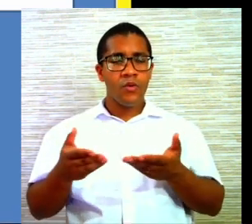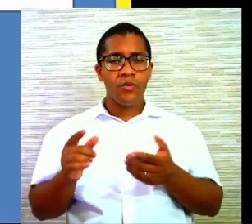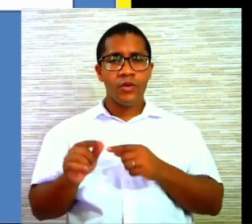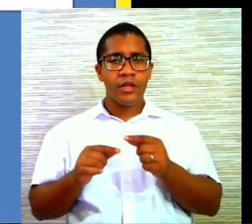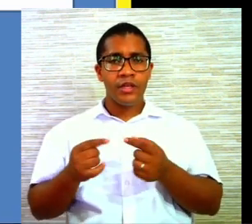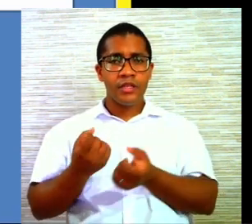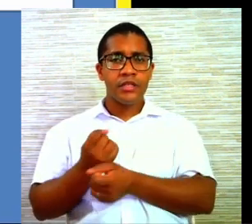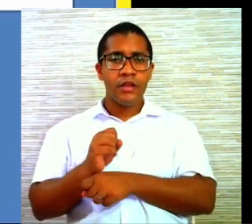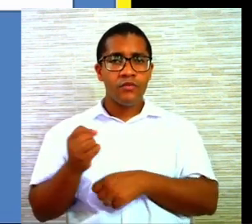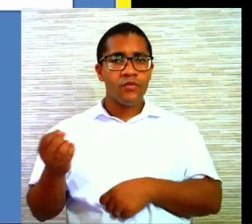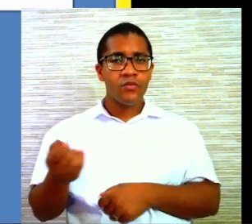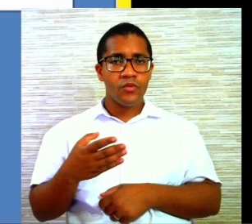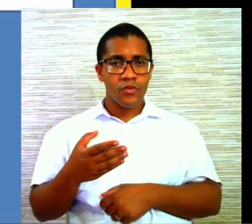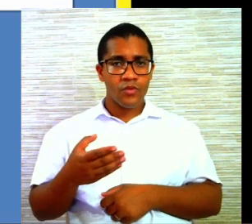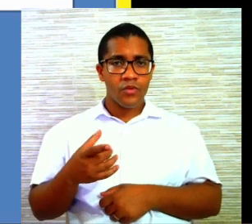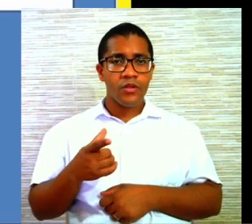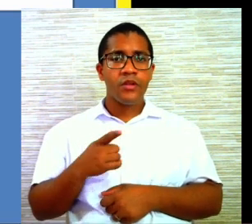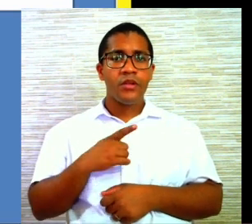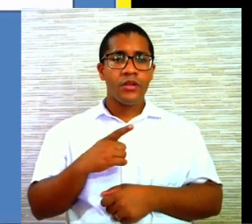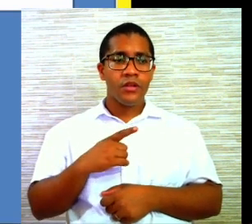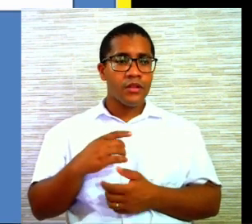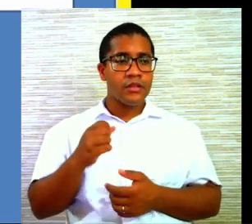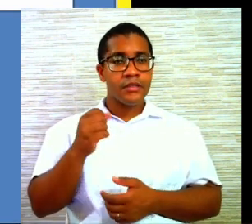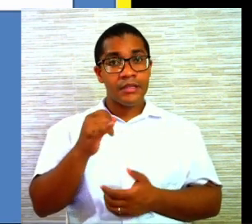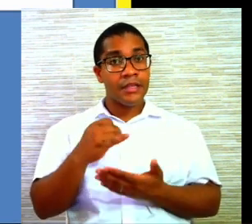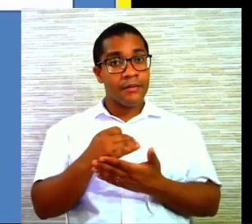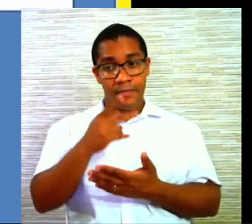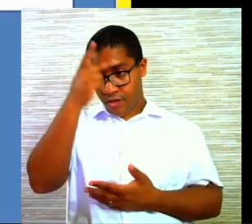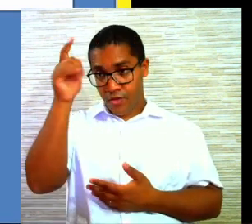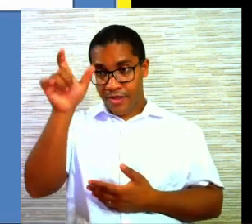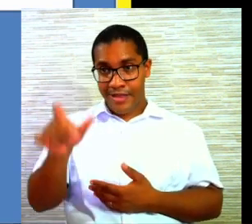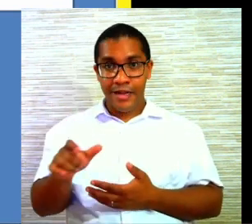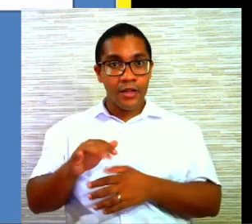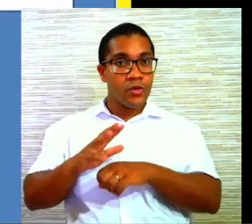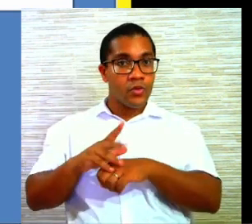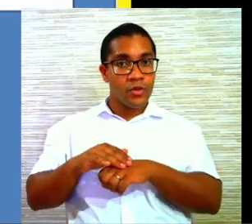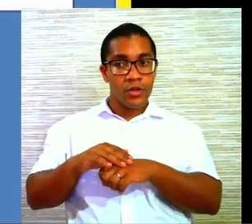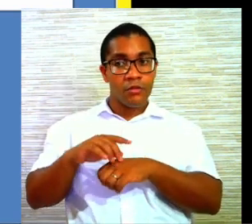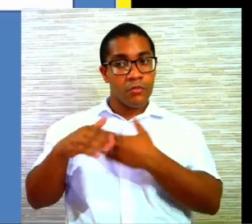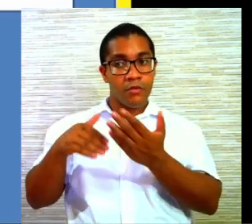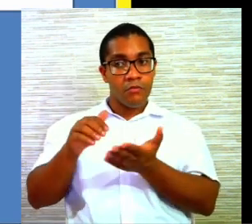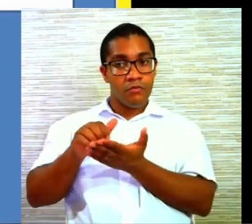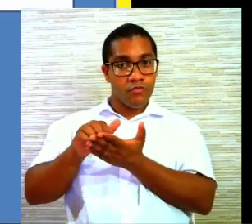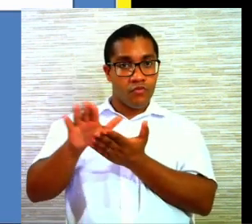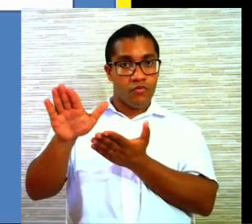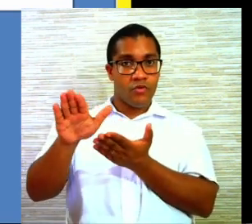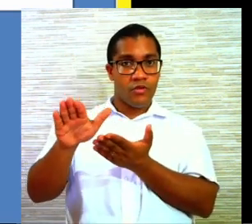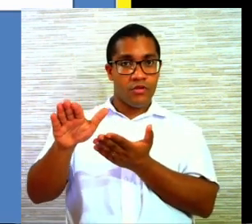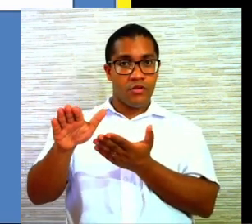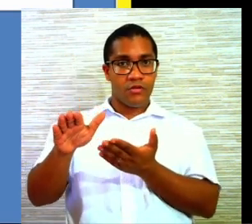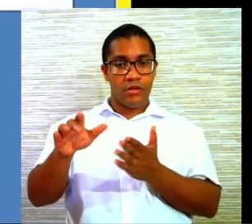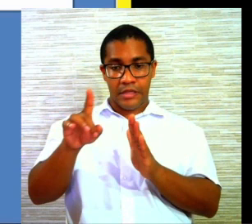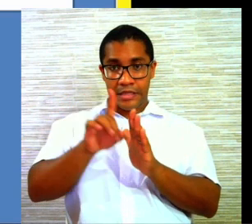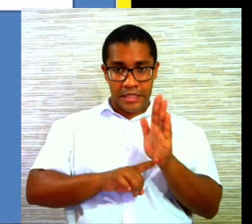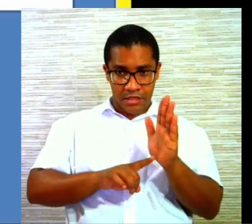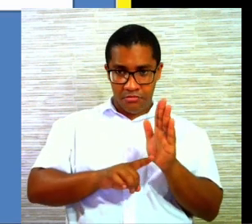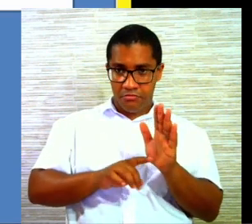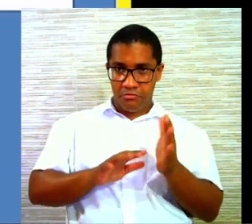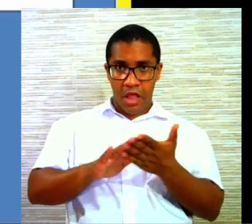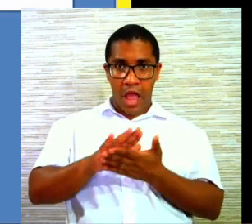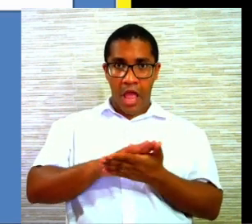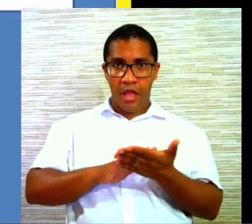Atualidade, nova escravidão. Alto, se alguém fica doente, pode ser mandado embora sem nenhum